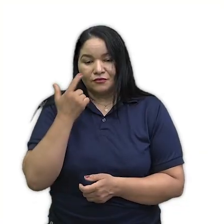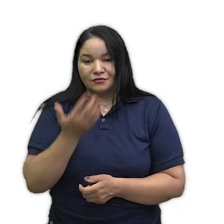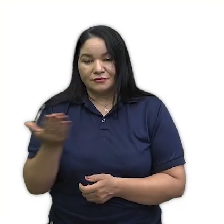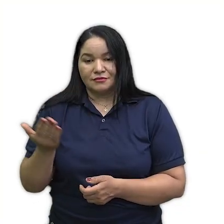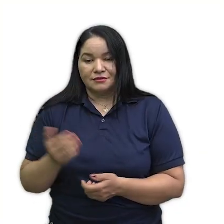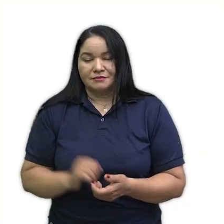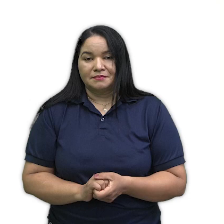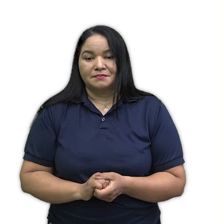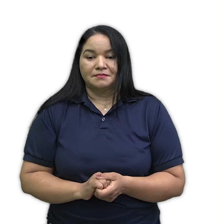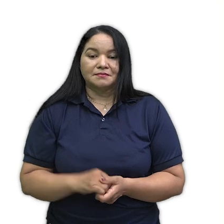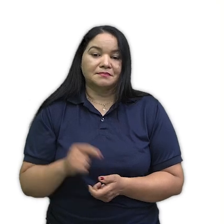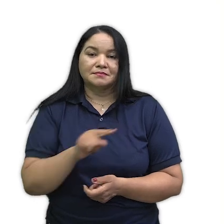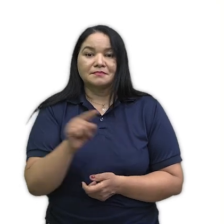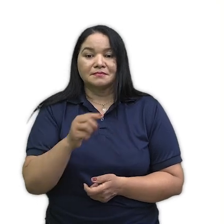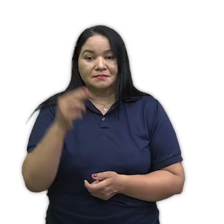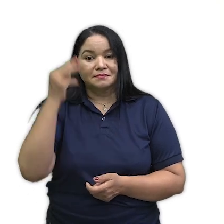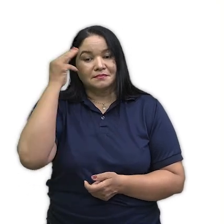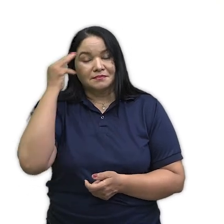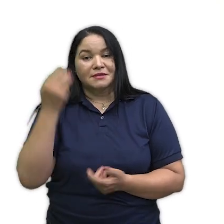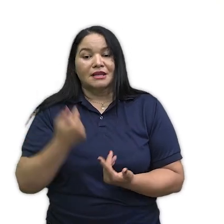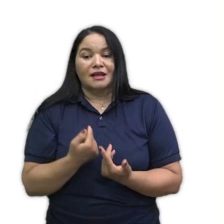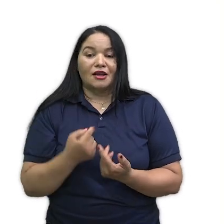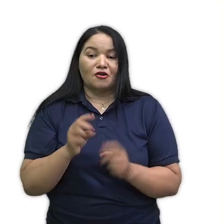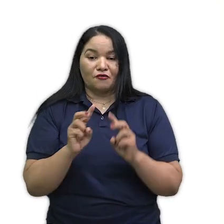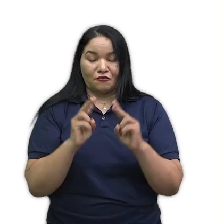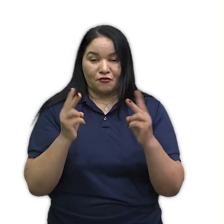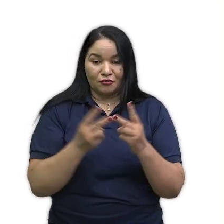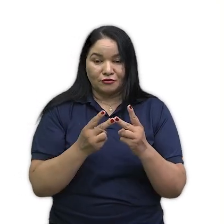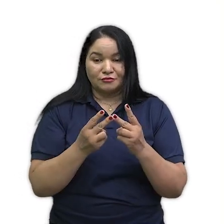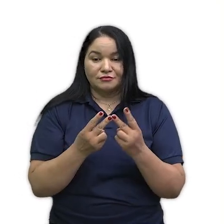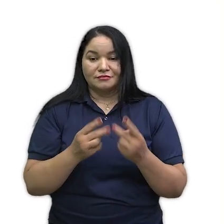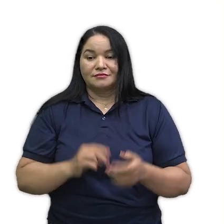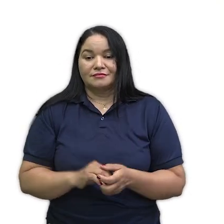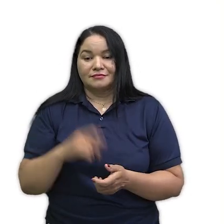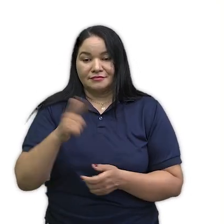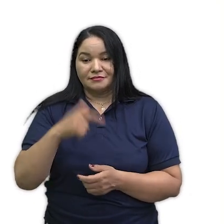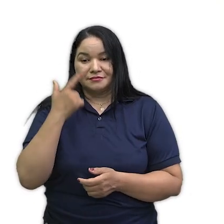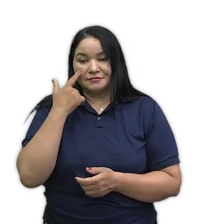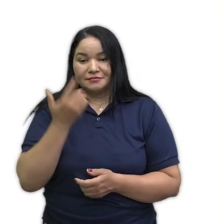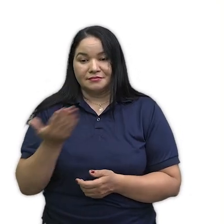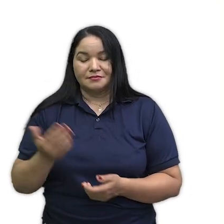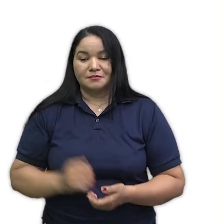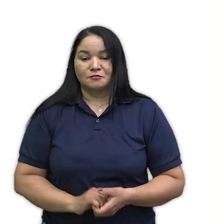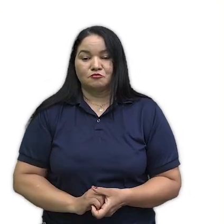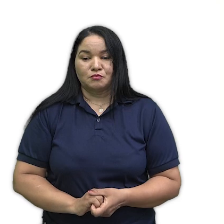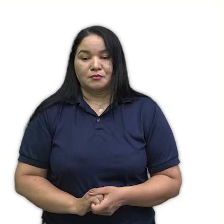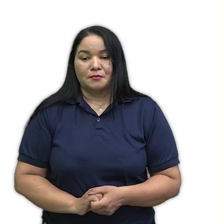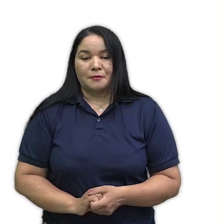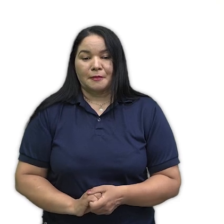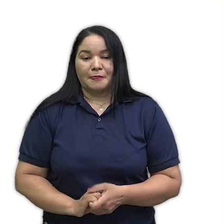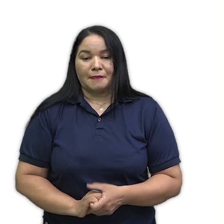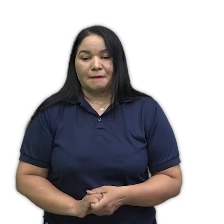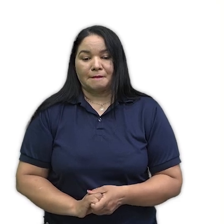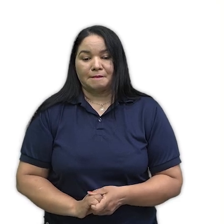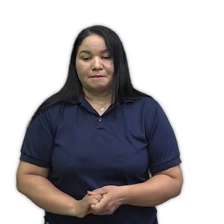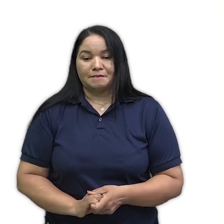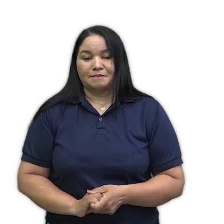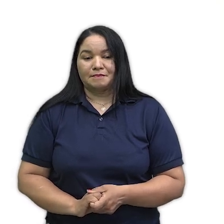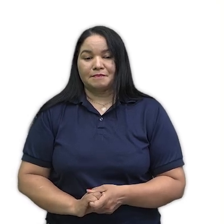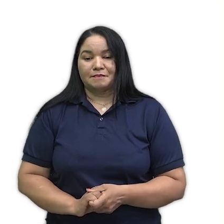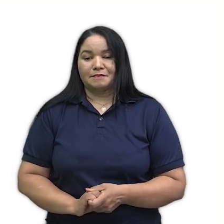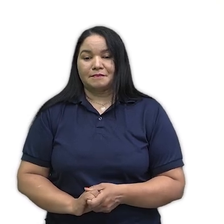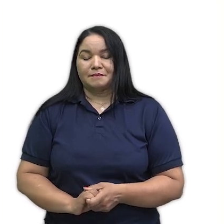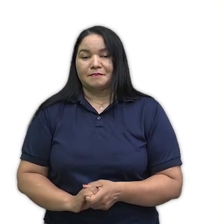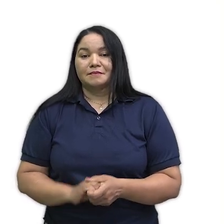cartela, para que vocês não esqueçam tanto do volume do cubo, quanto, vou voltar aqui para outra, do paralelepípedo,